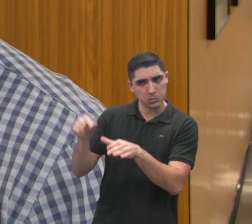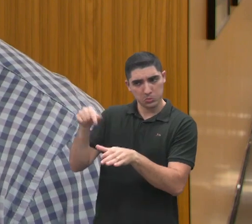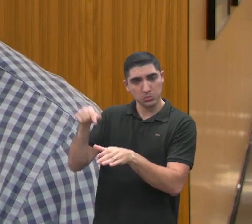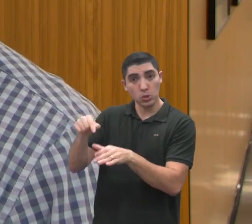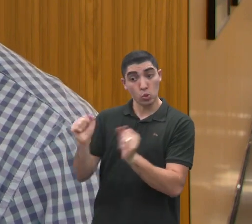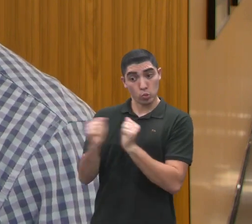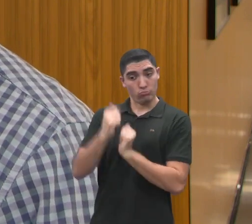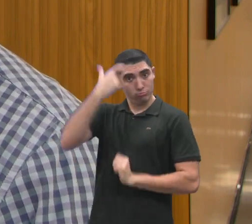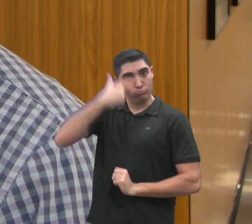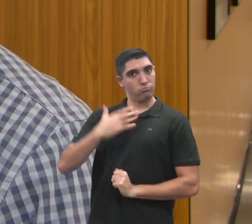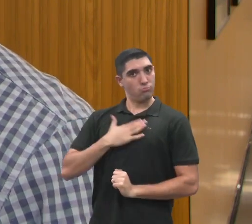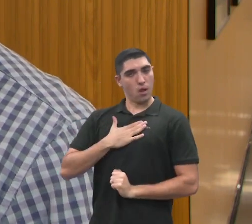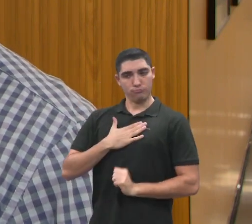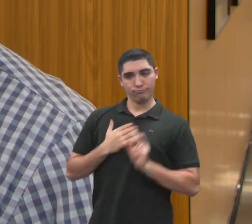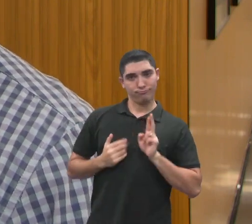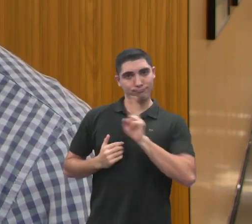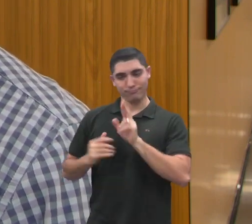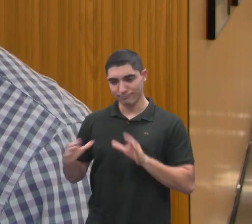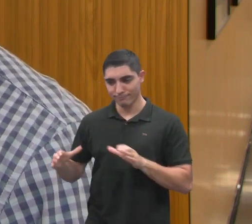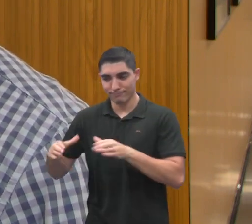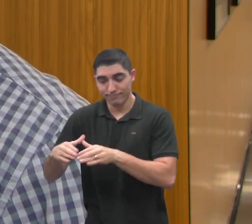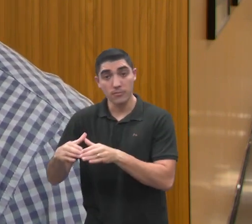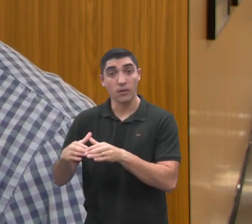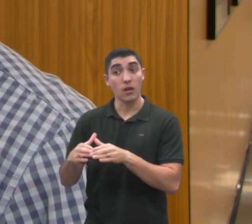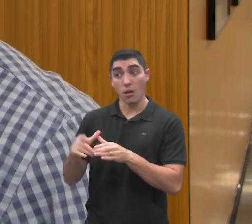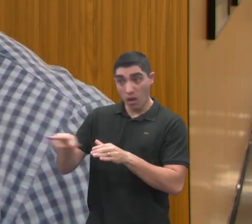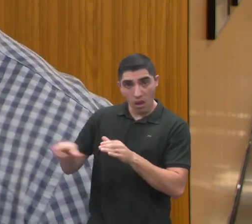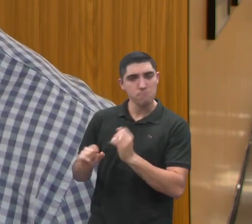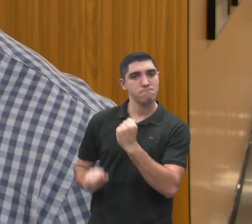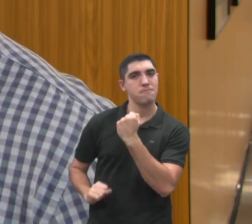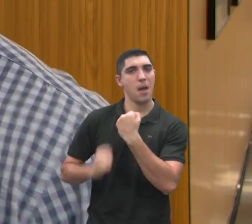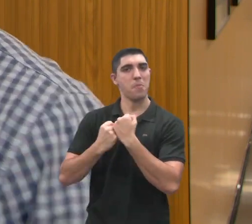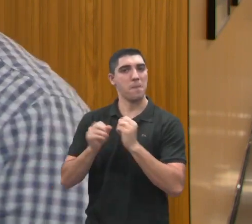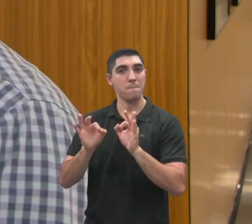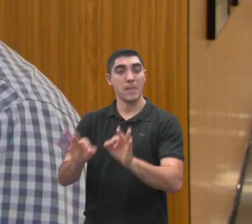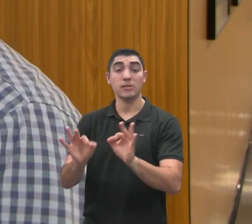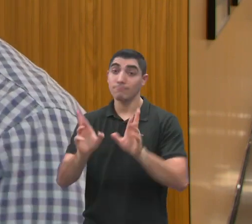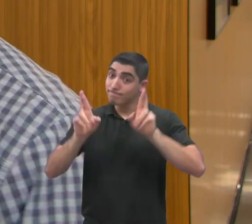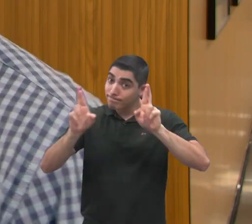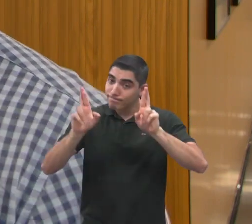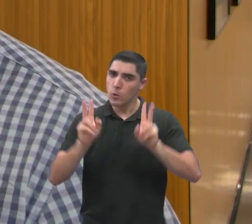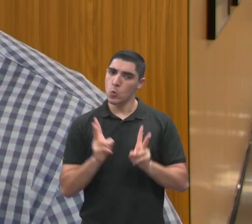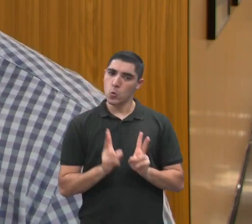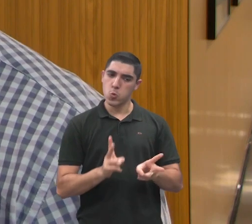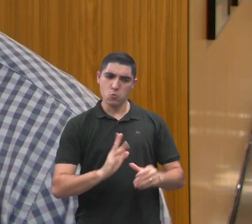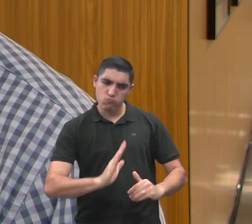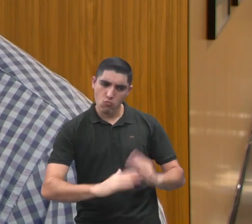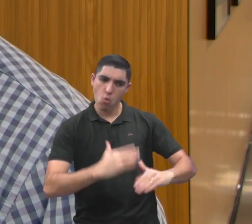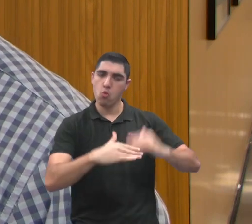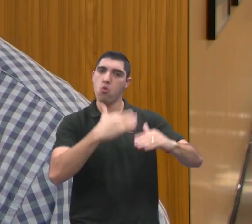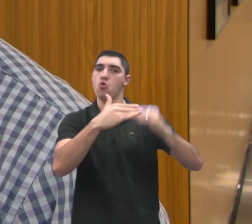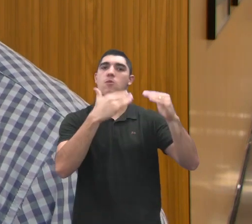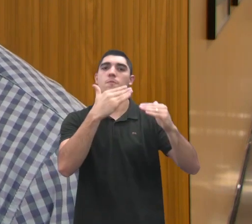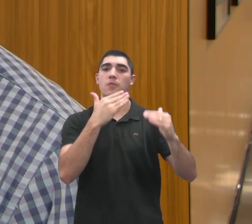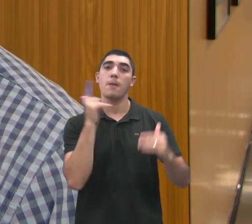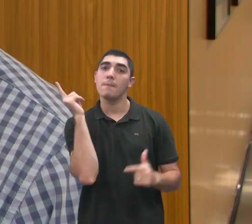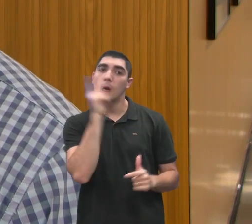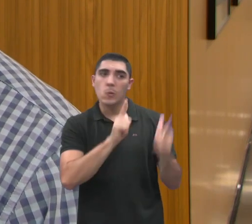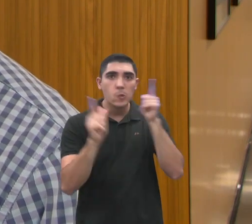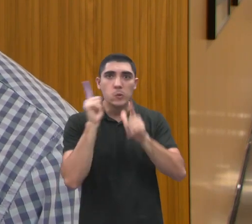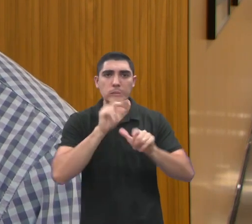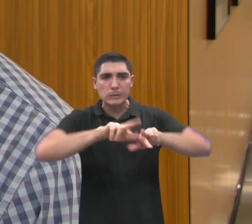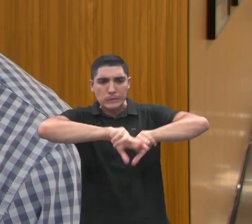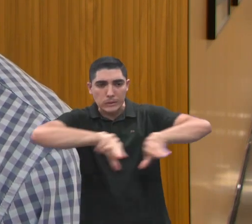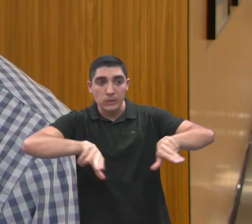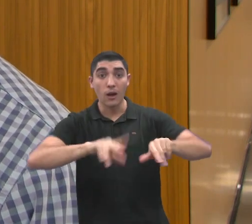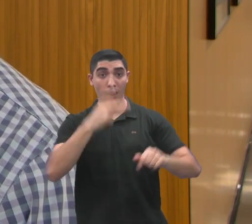compondo também essa frente parlamentar junto comigo. Então, se estão compondo é porque apoiam. Então, a gente espera avançar e conseguir